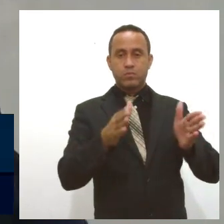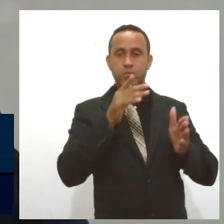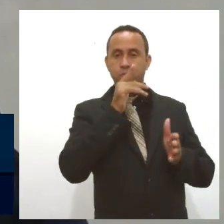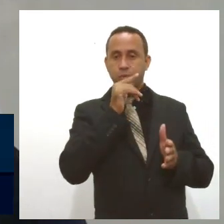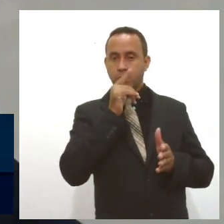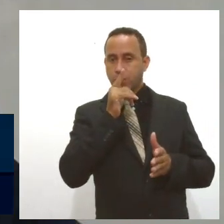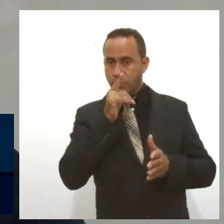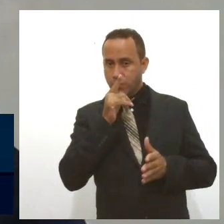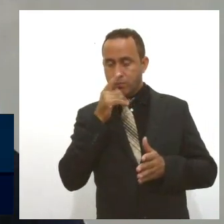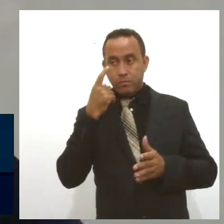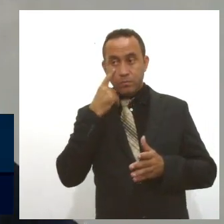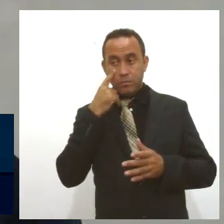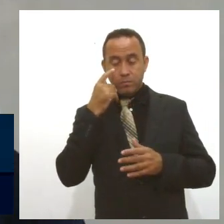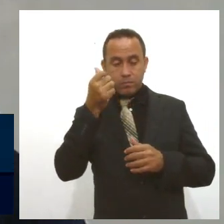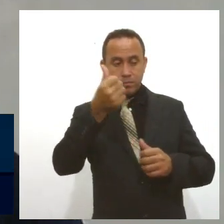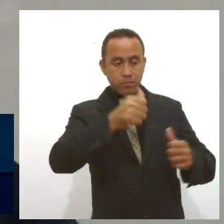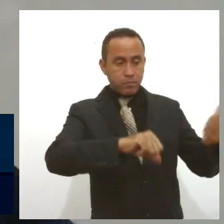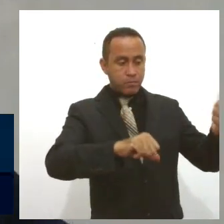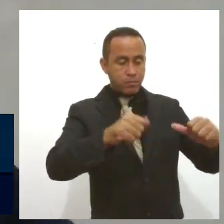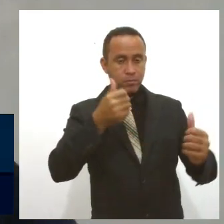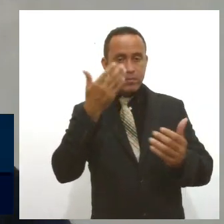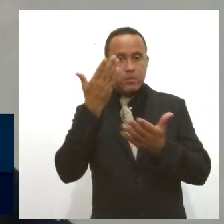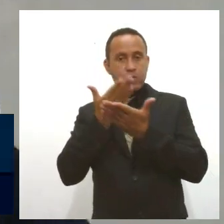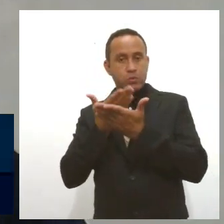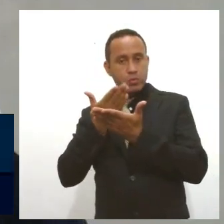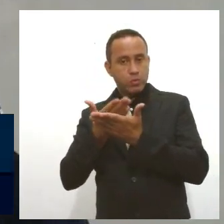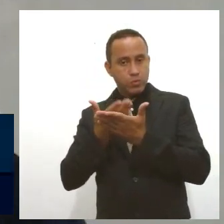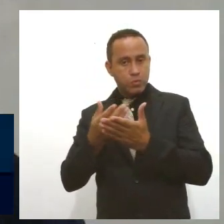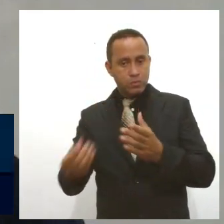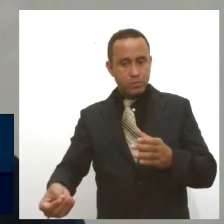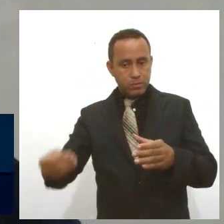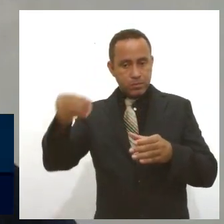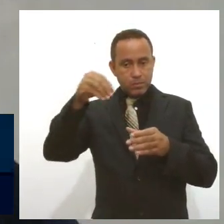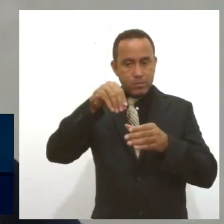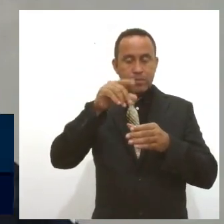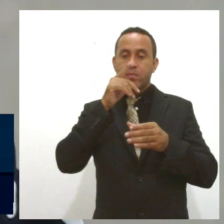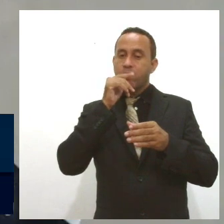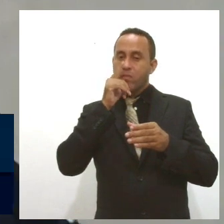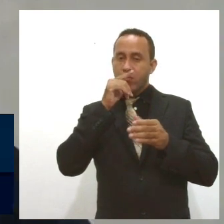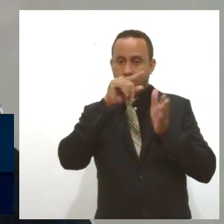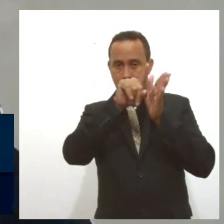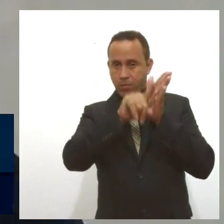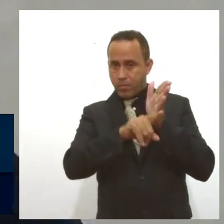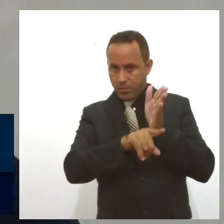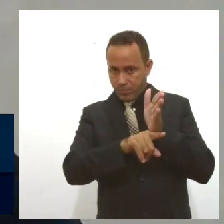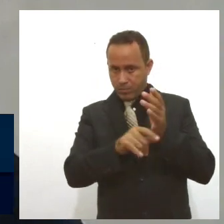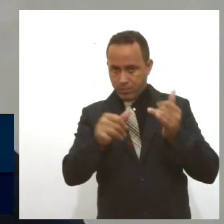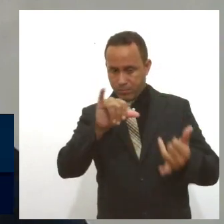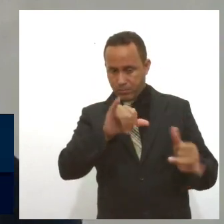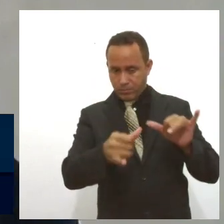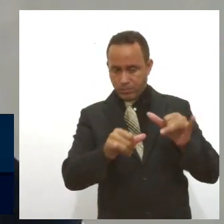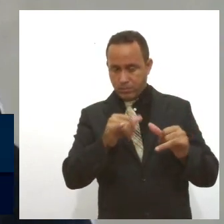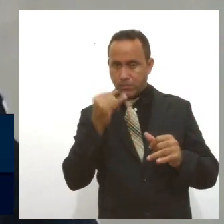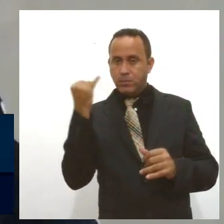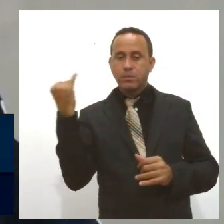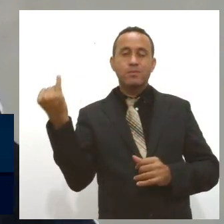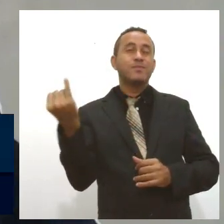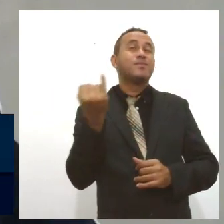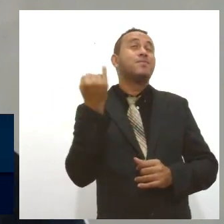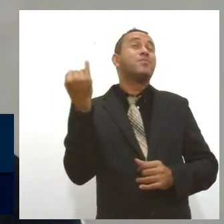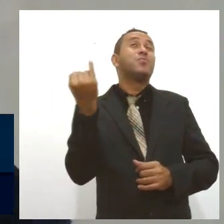para fazer análise, estudo, para ver a saúde do rio. Isso é tão importante,